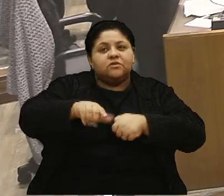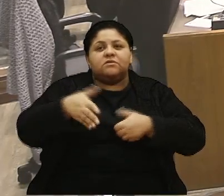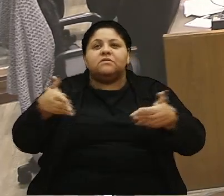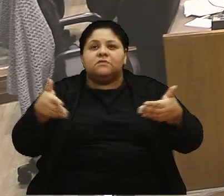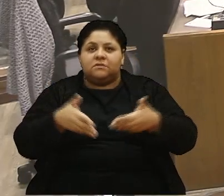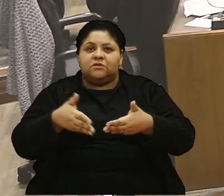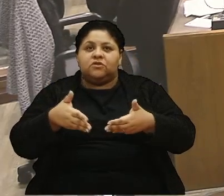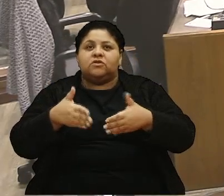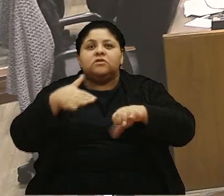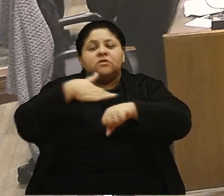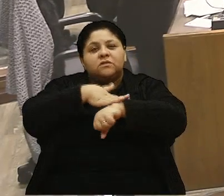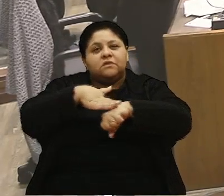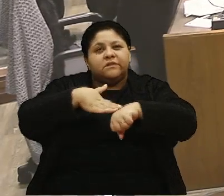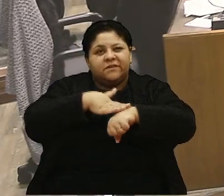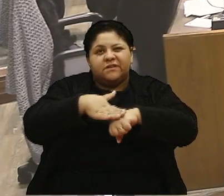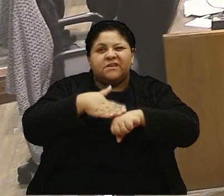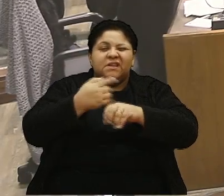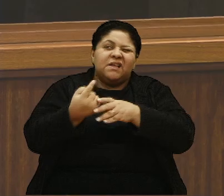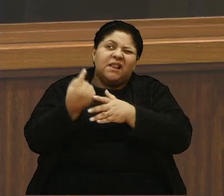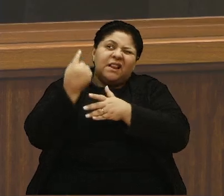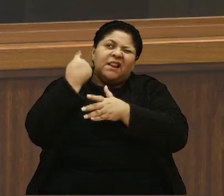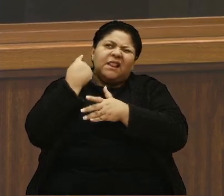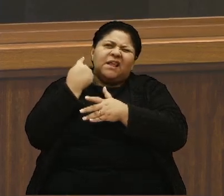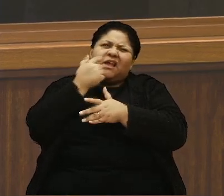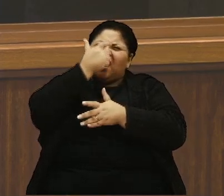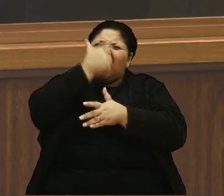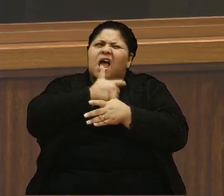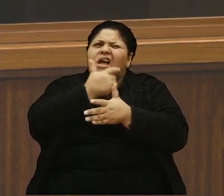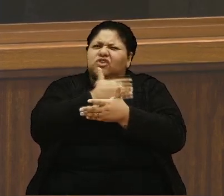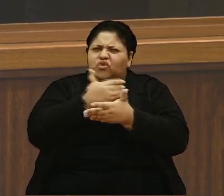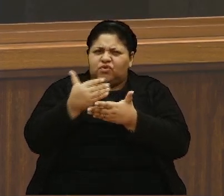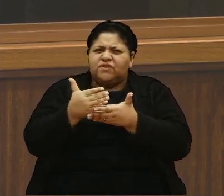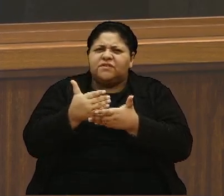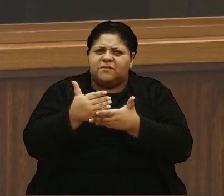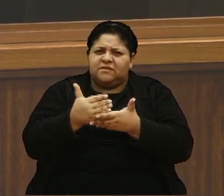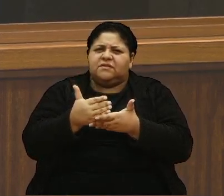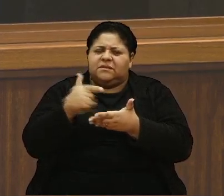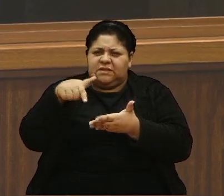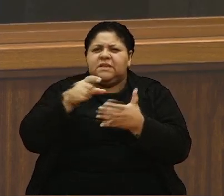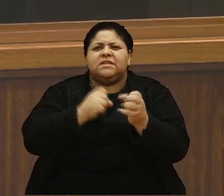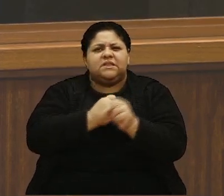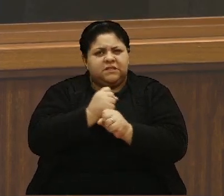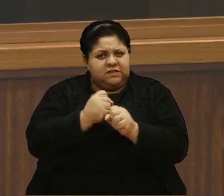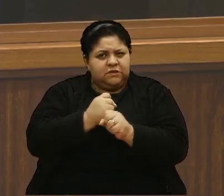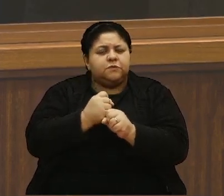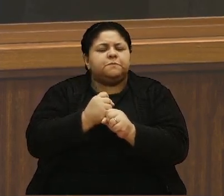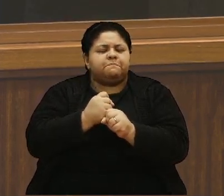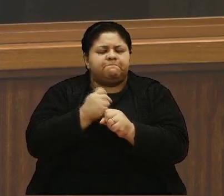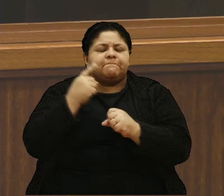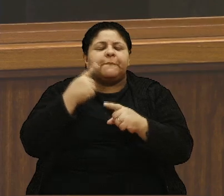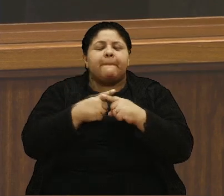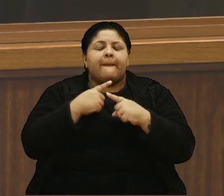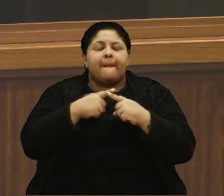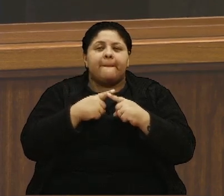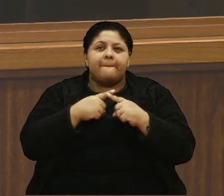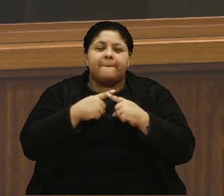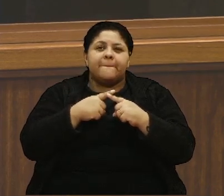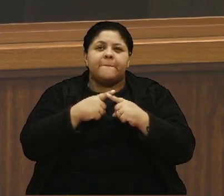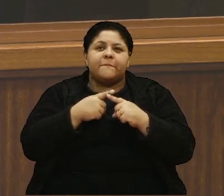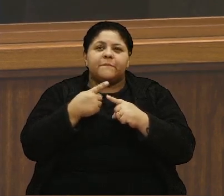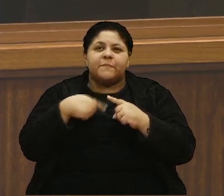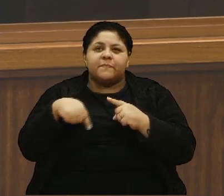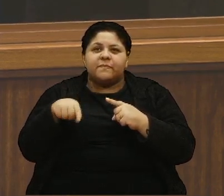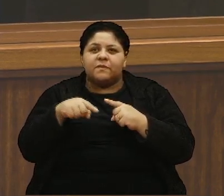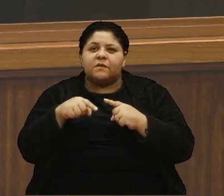estávamos conversando sobre ele desde, acho que do início, né, praticamente desse ano, porque nós levamos